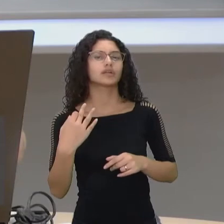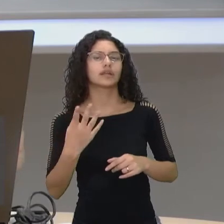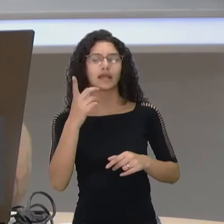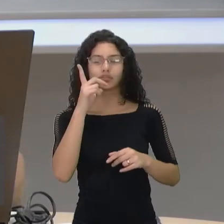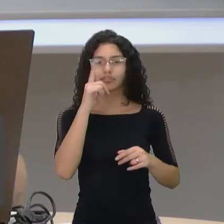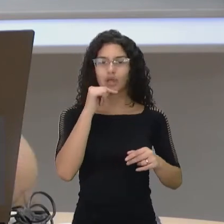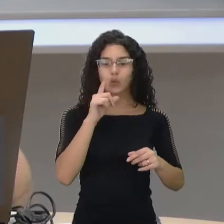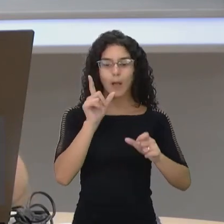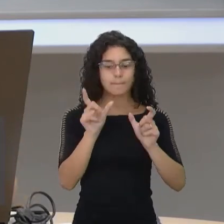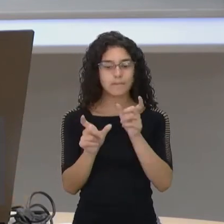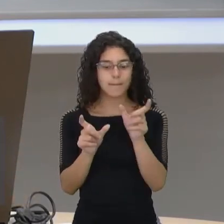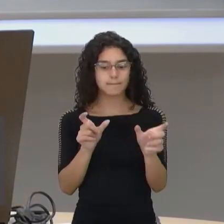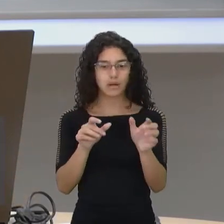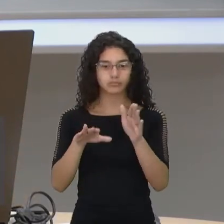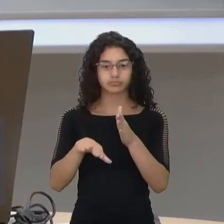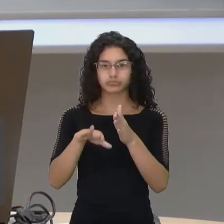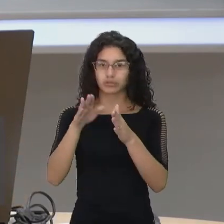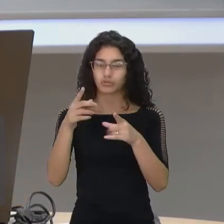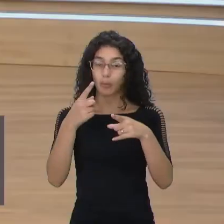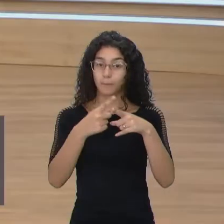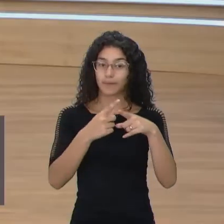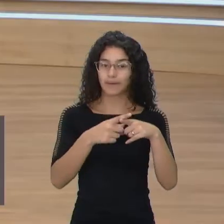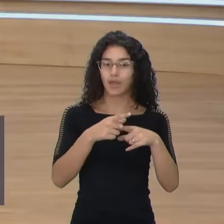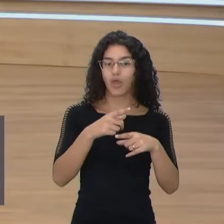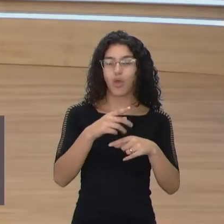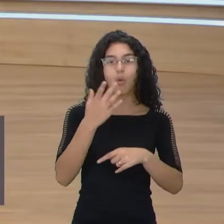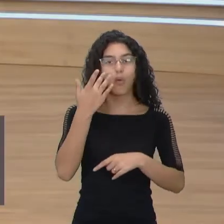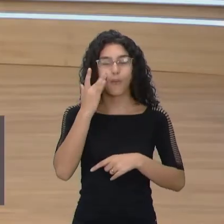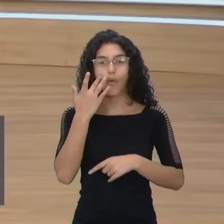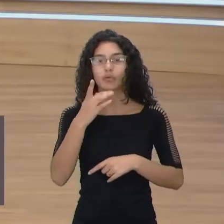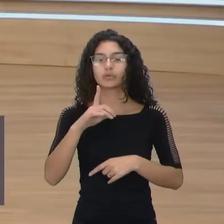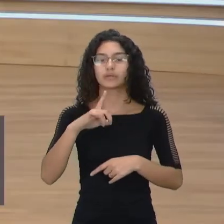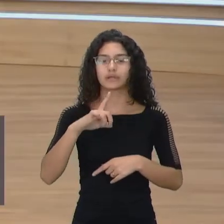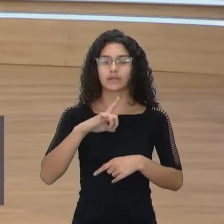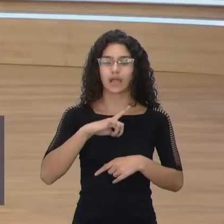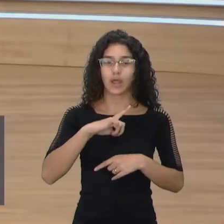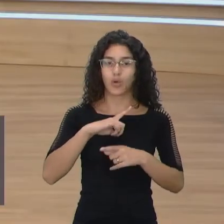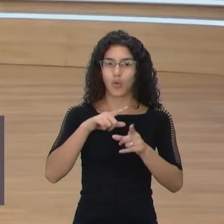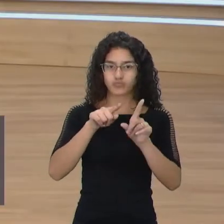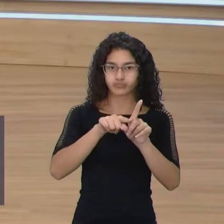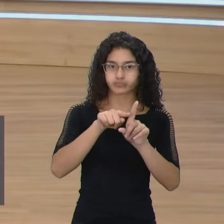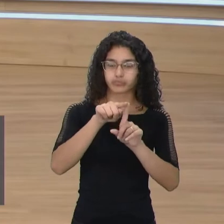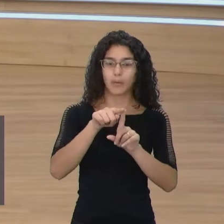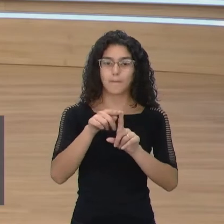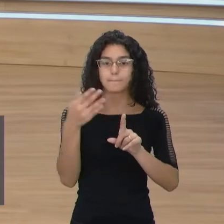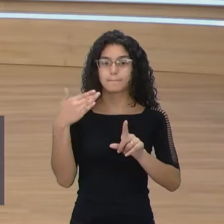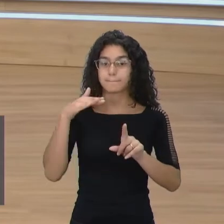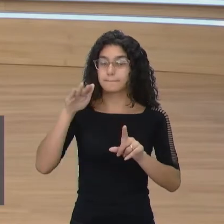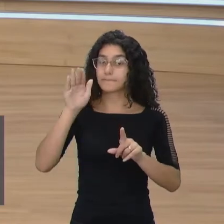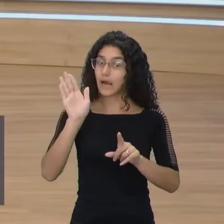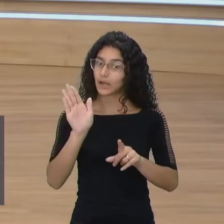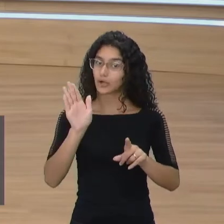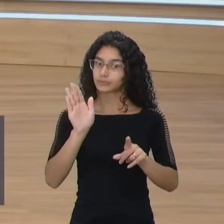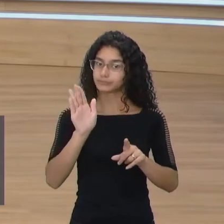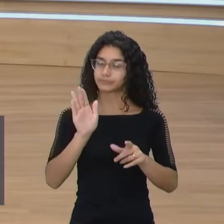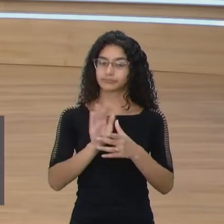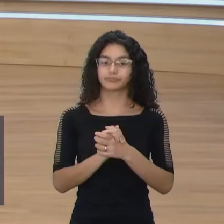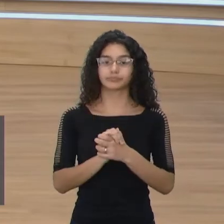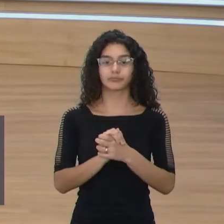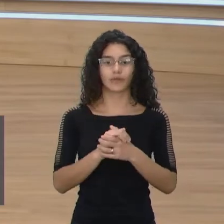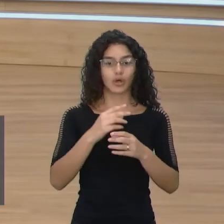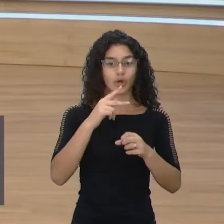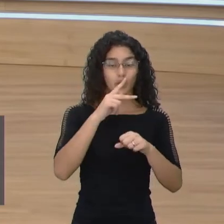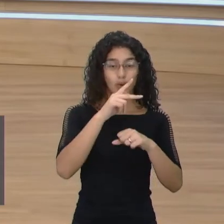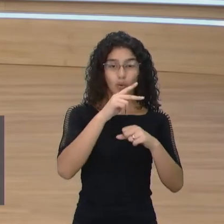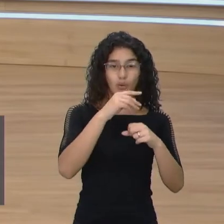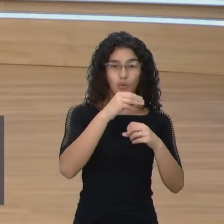de água cada uma delas desloca. Porque o ouro tem uma certa densidade, um certo volume, que desloca uma certa quantidade de água. E outros